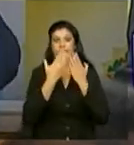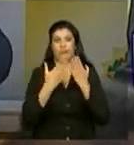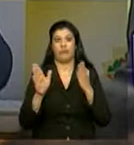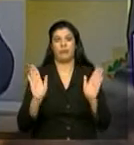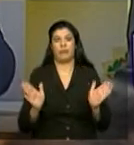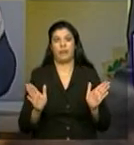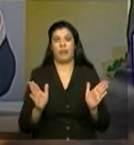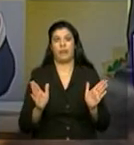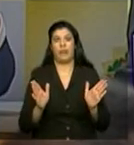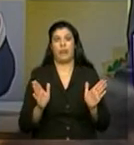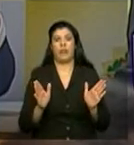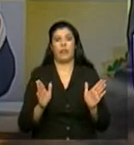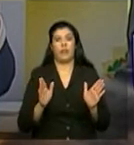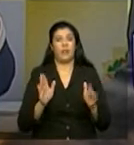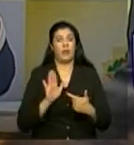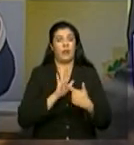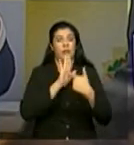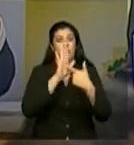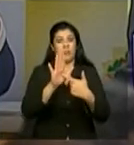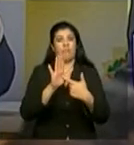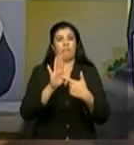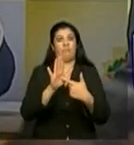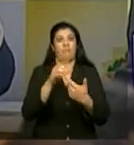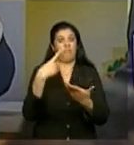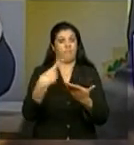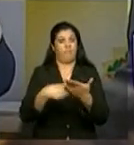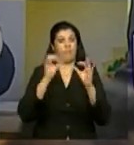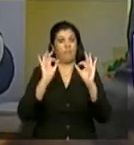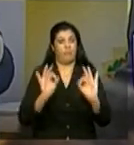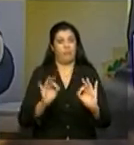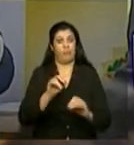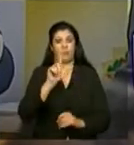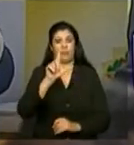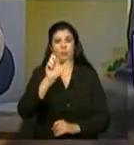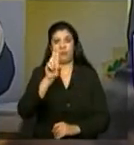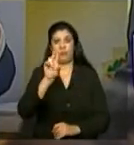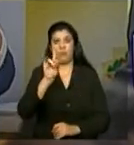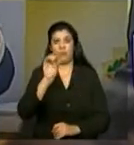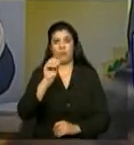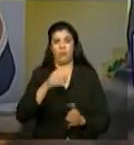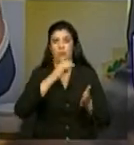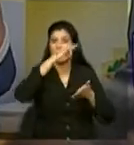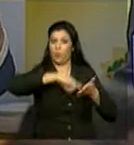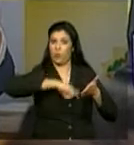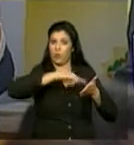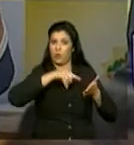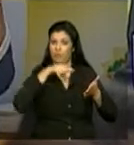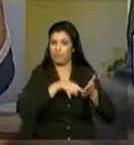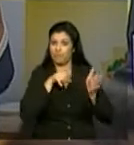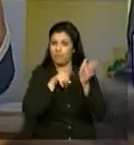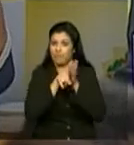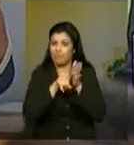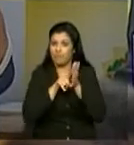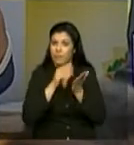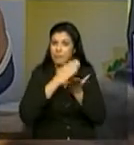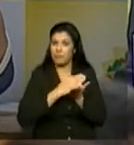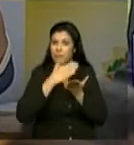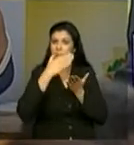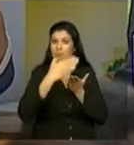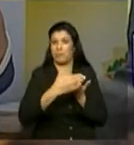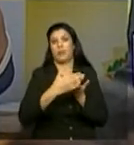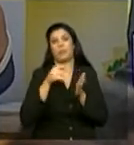deixar consignado que o laudo pericial é parte de um processo investigativo